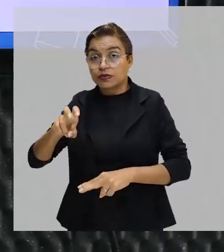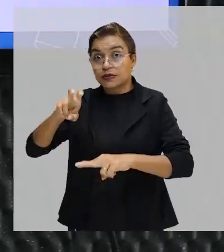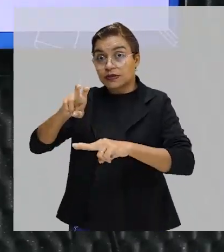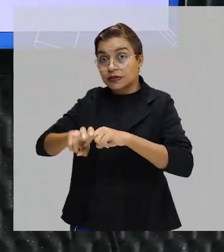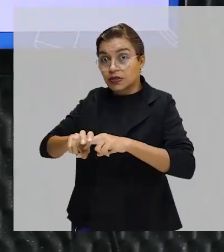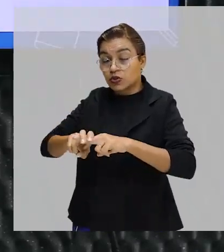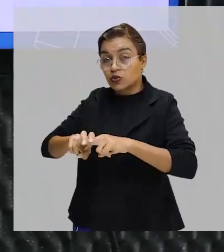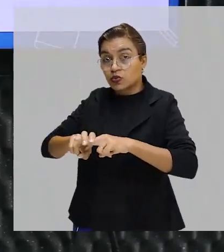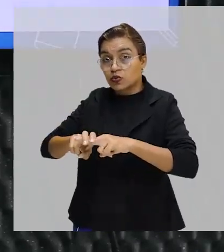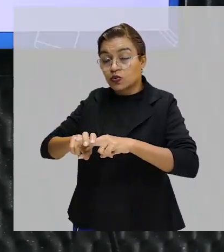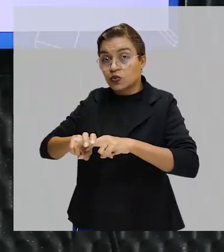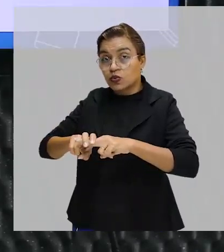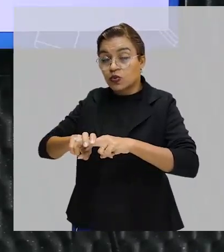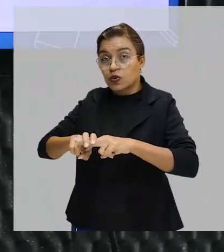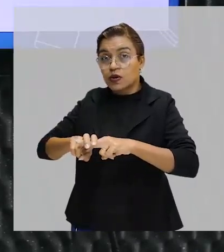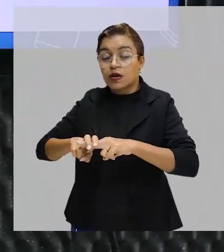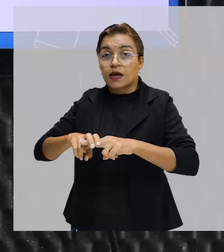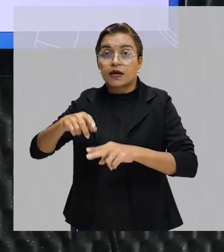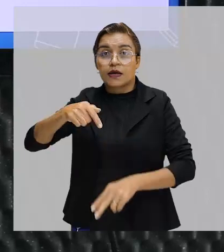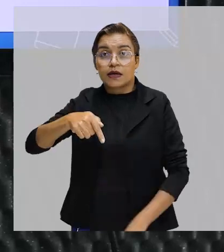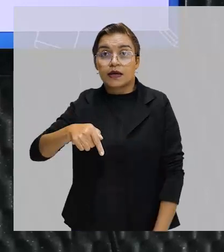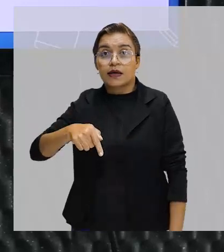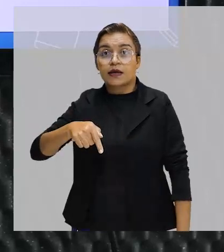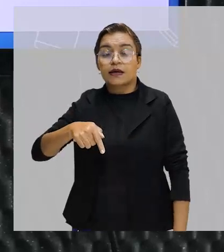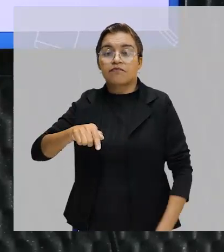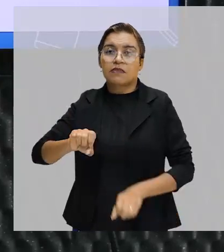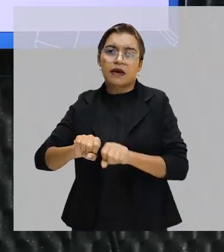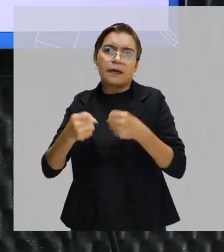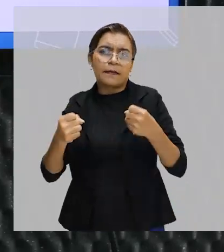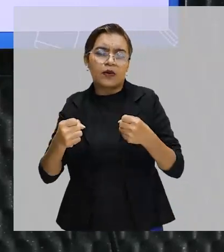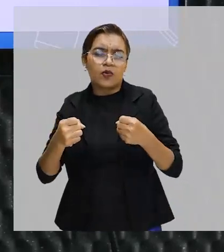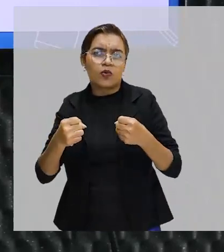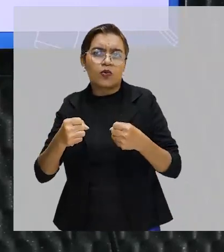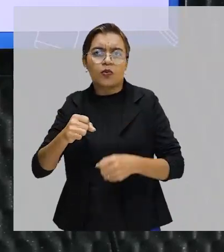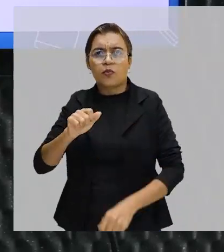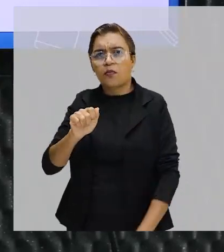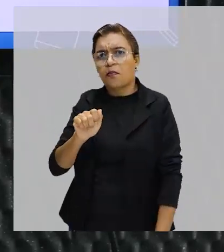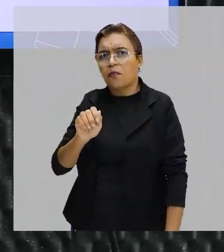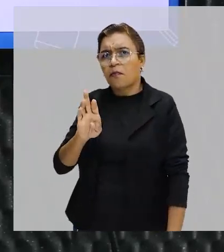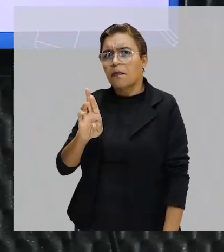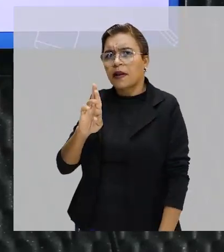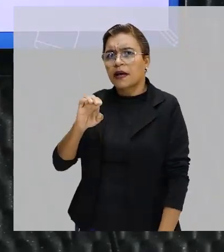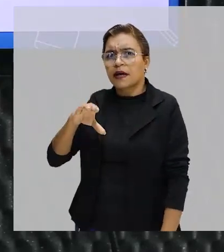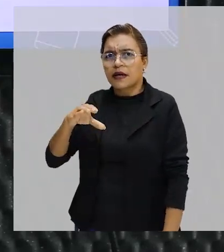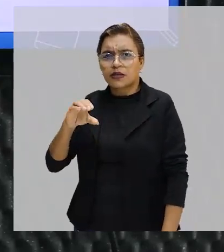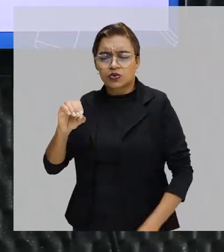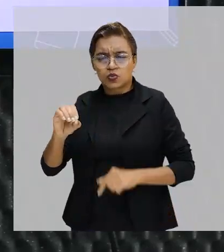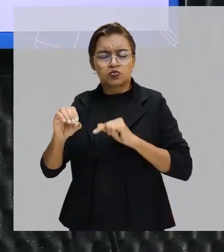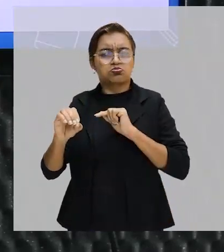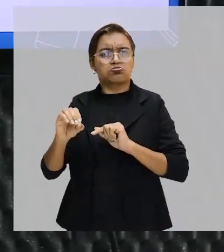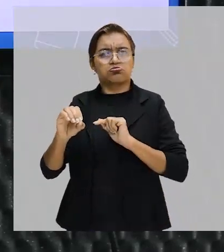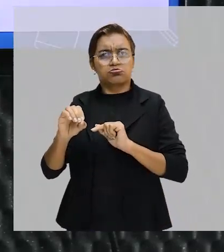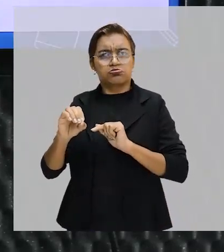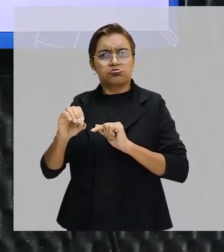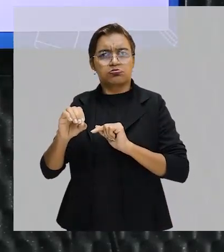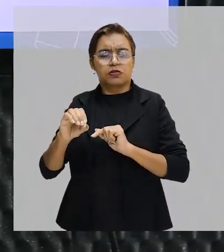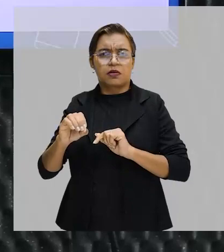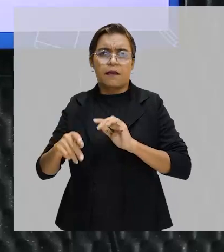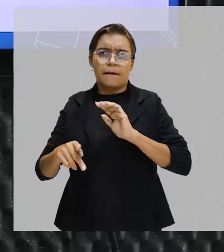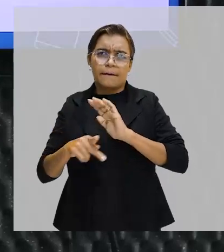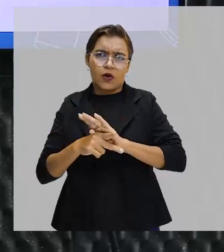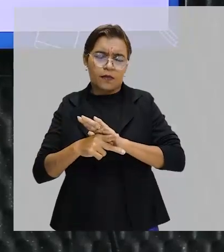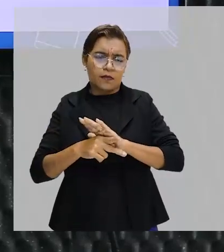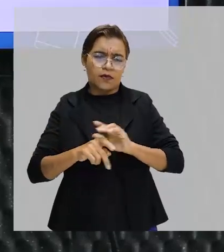cadeira ou quebrou o próprio braço? Então, fica aí essa dúvida por conta de como as palavras foram escolhidas,